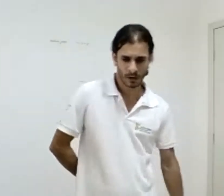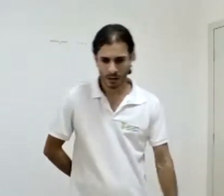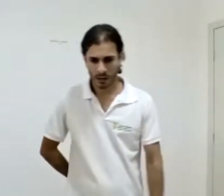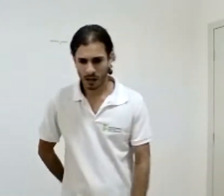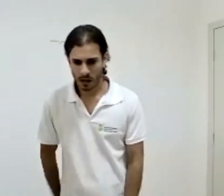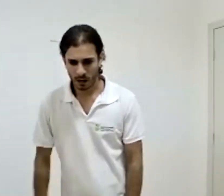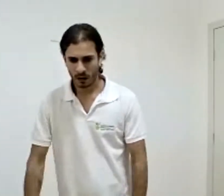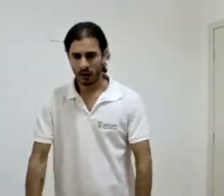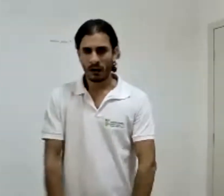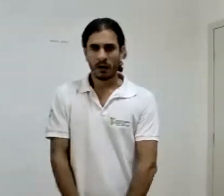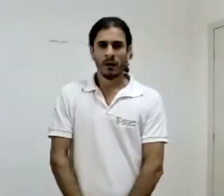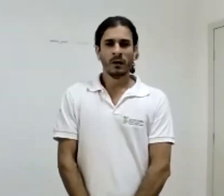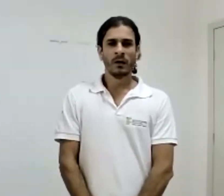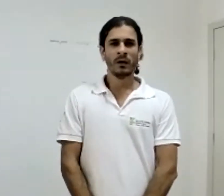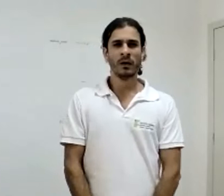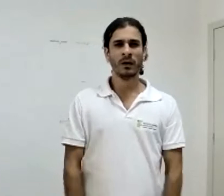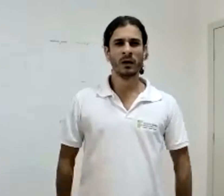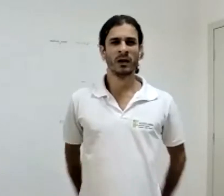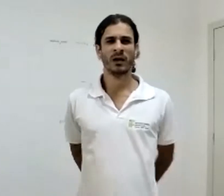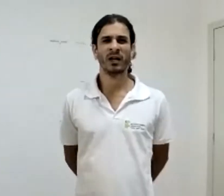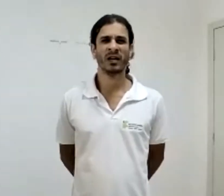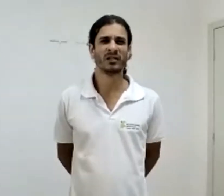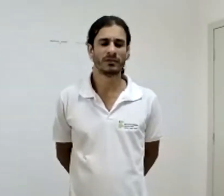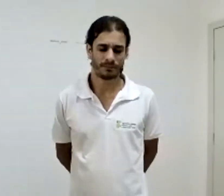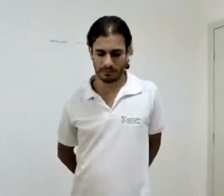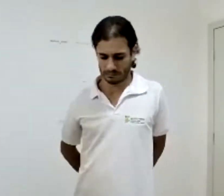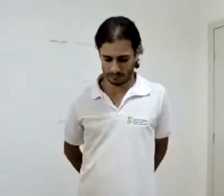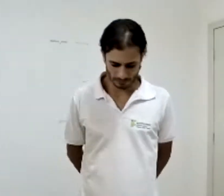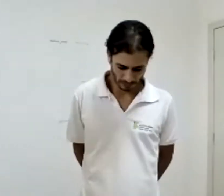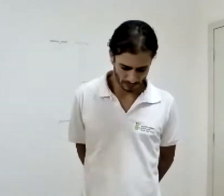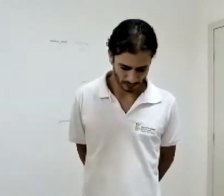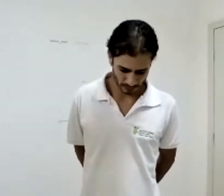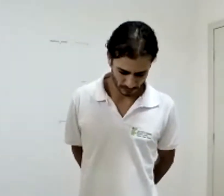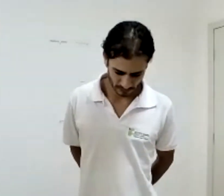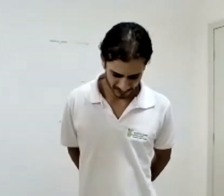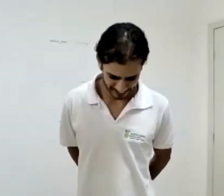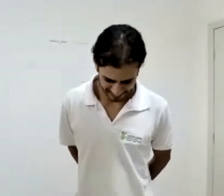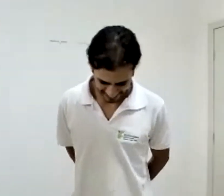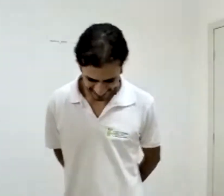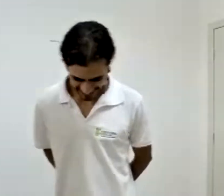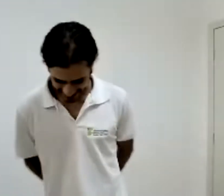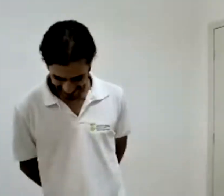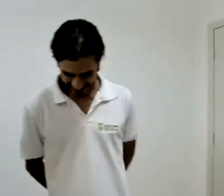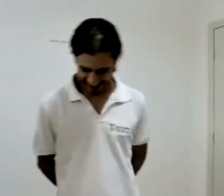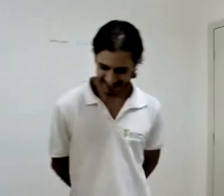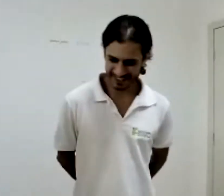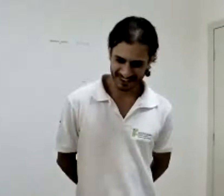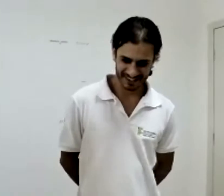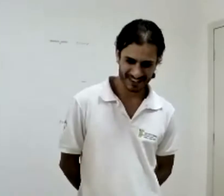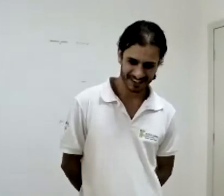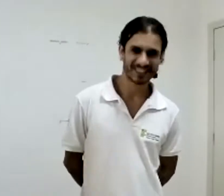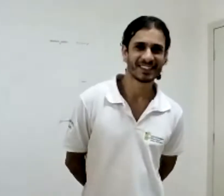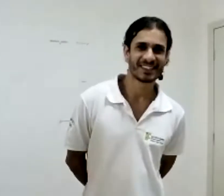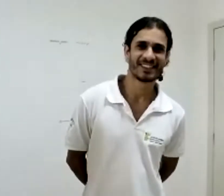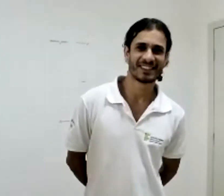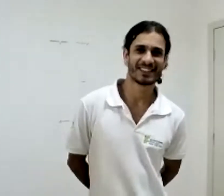Ela deve retornar, porque você viu que ela não desconectou. Deixa eu ver, ela não está aparecendo que ela está desconectada, pode ser só a